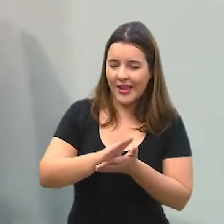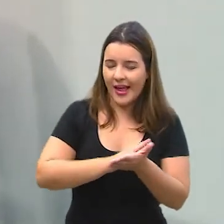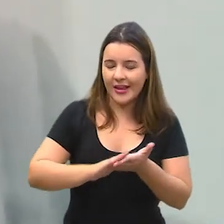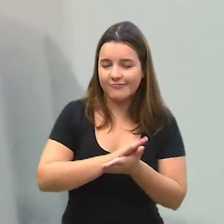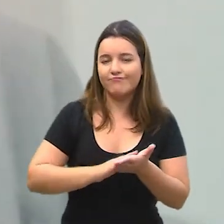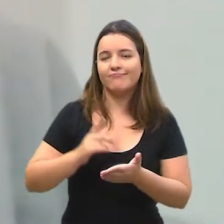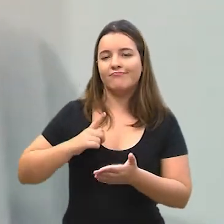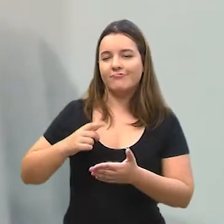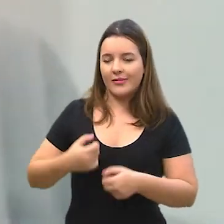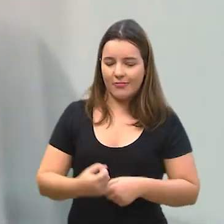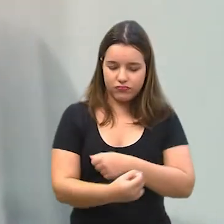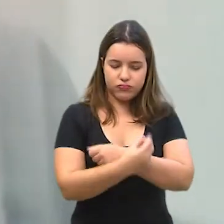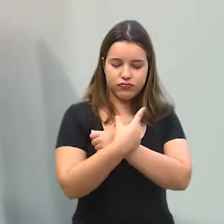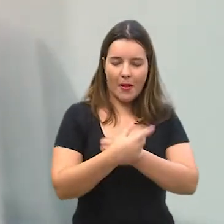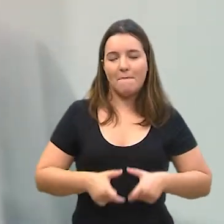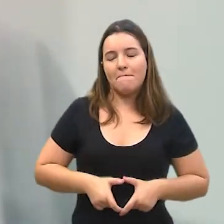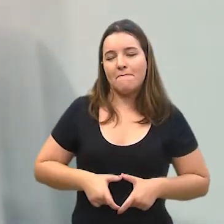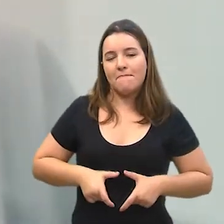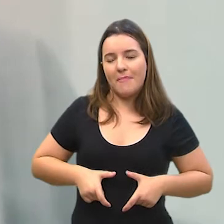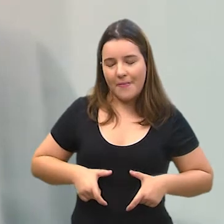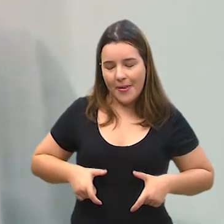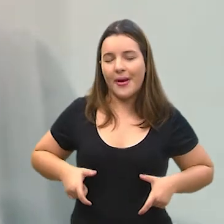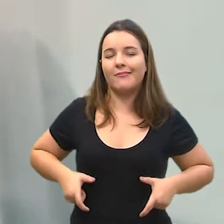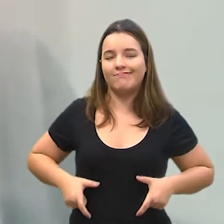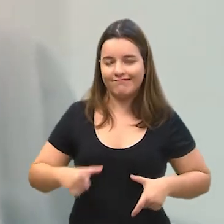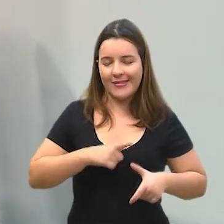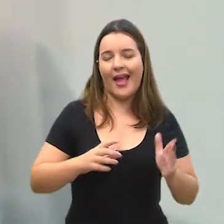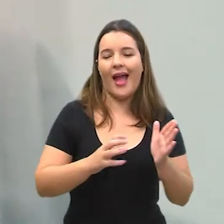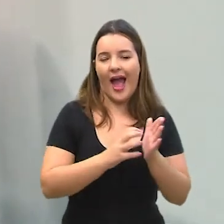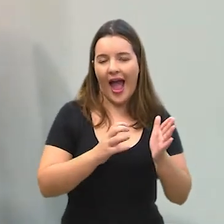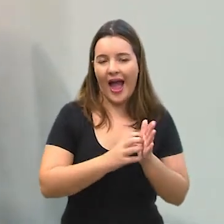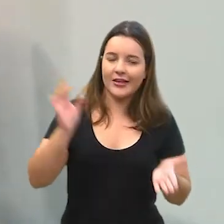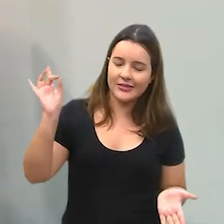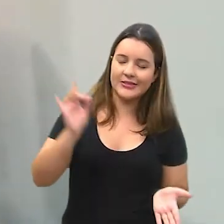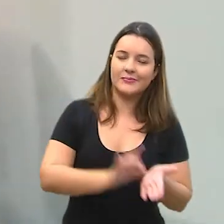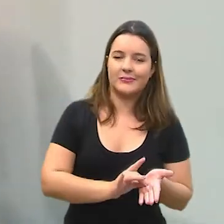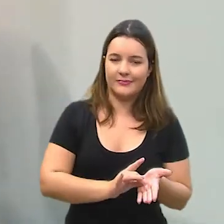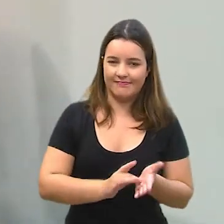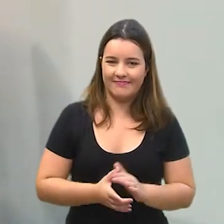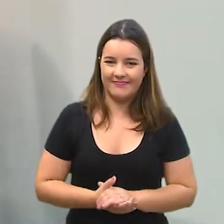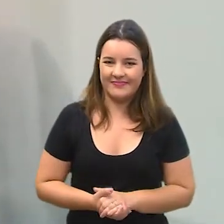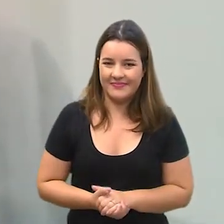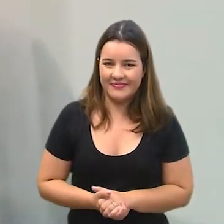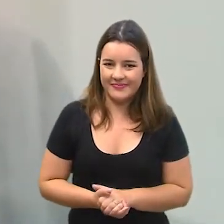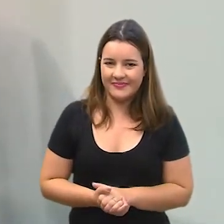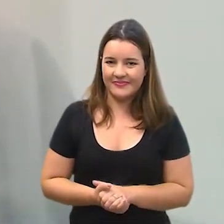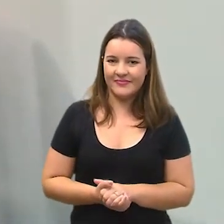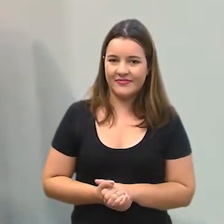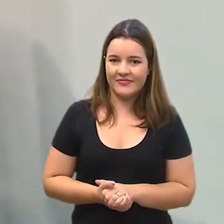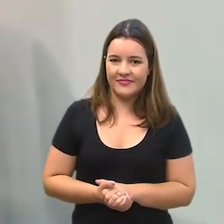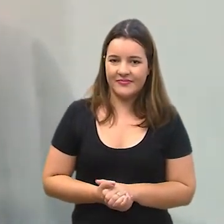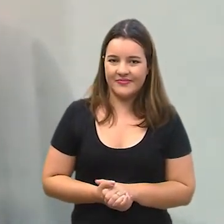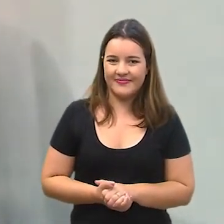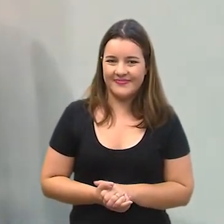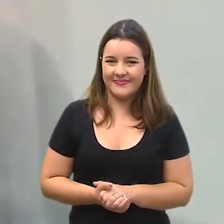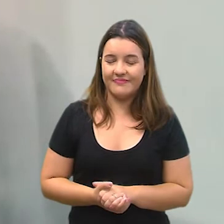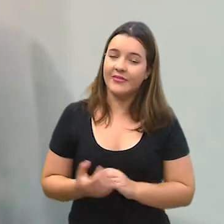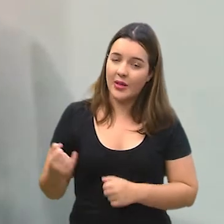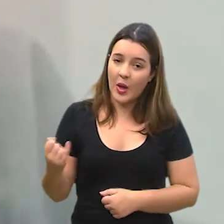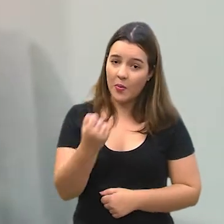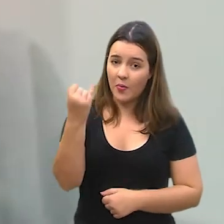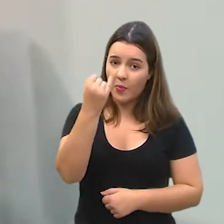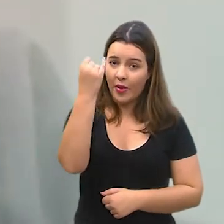pessoas que fazem uso correto dos antirretrovirais, que precisam eventualmente utilizar algum outro esquema de drogas,